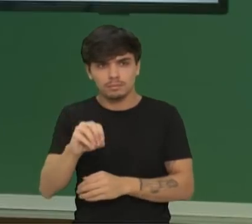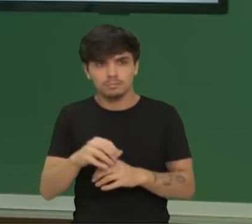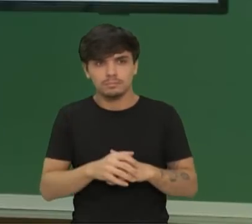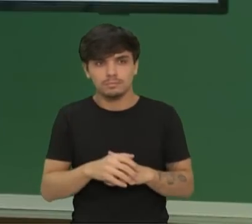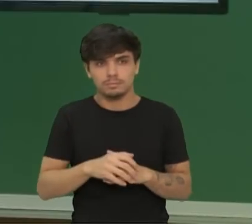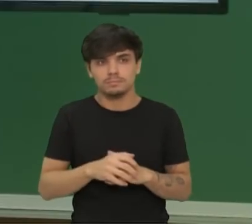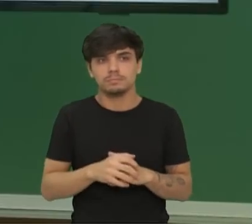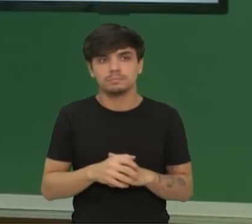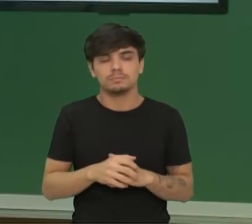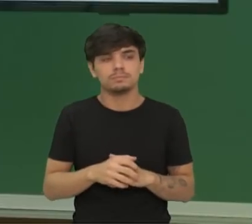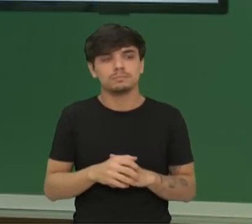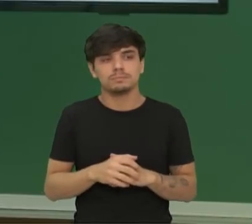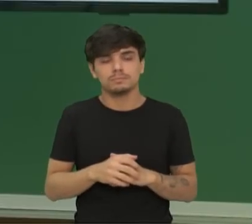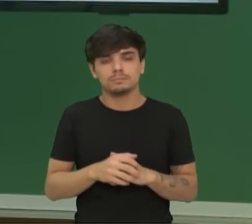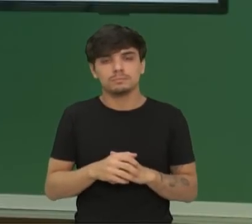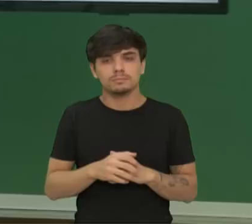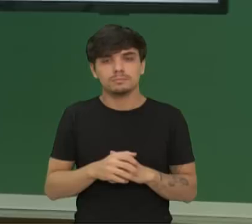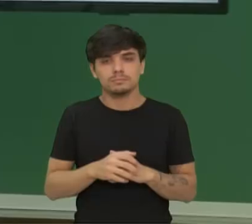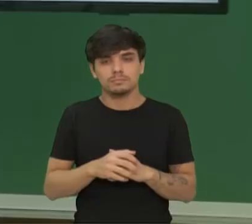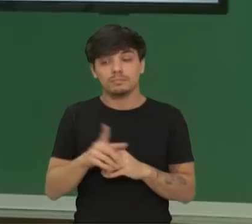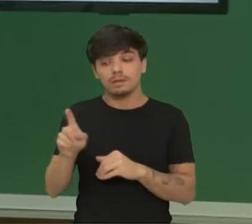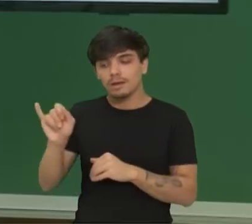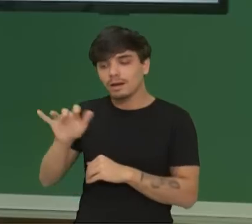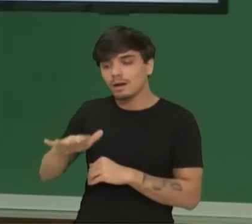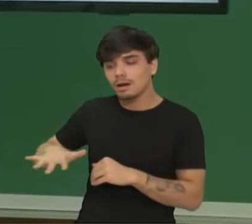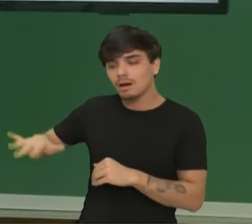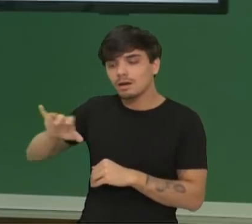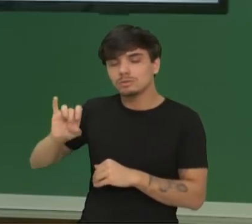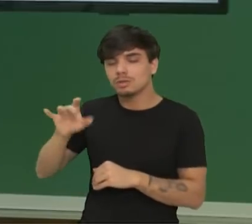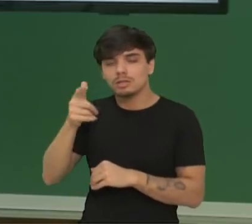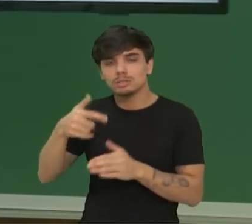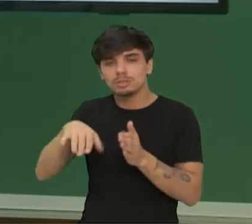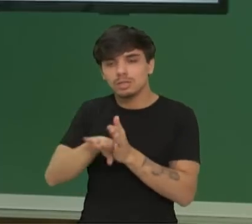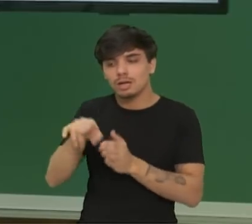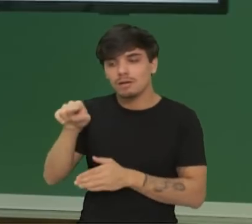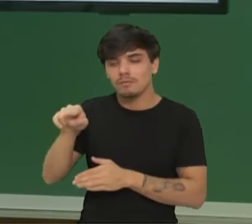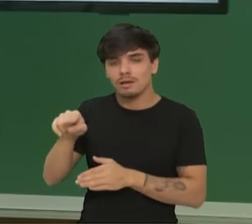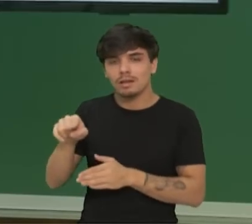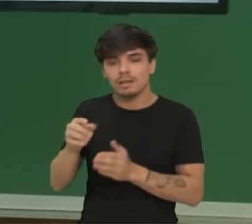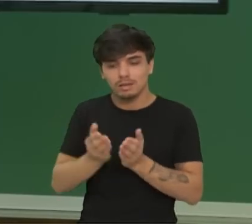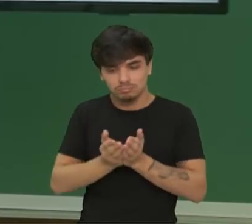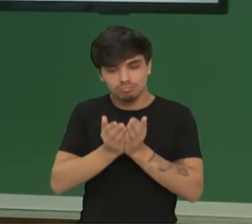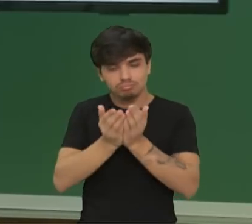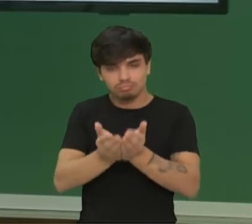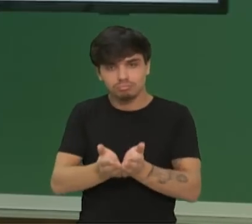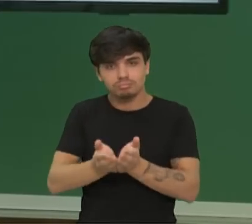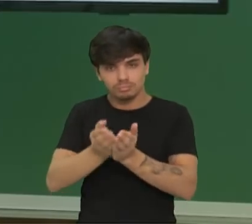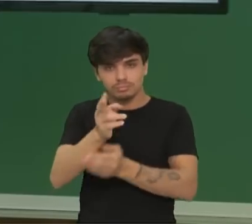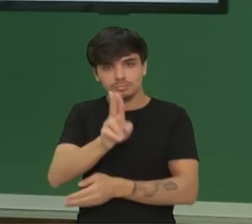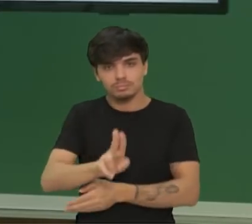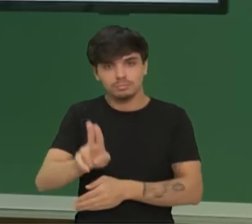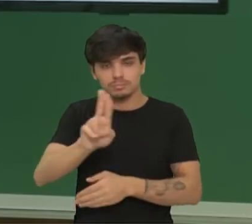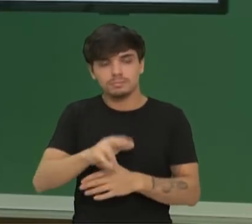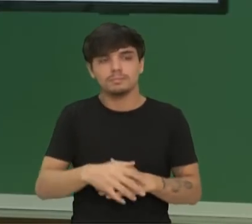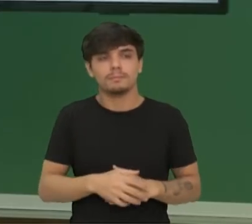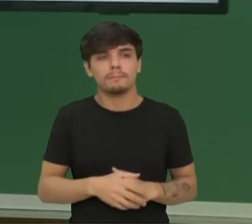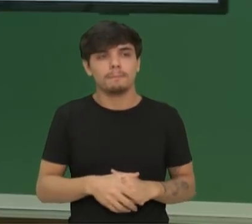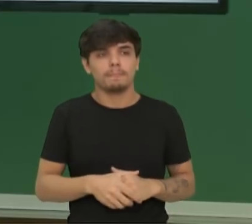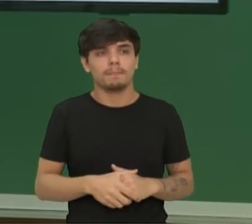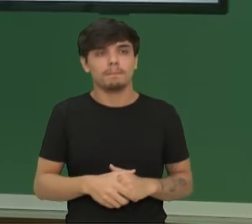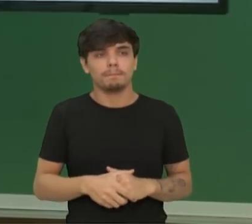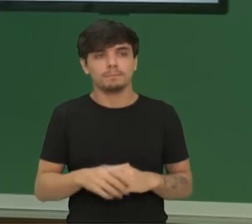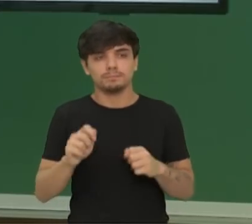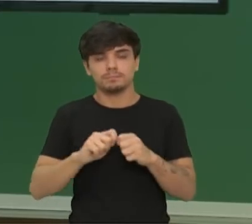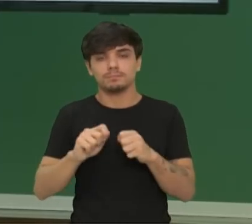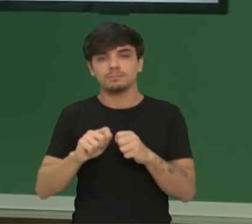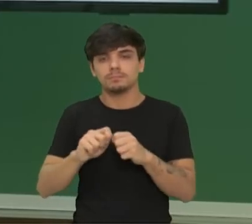ilha, só conseguia chegar lá através do mar, através de navios, tá? Criaram